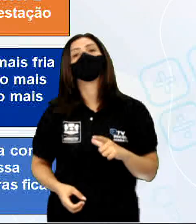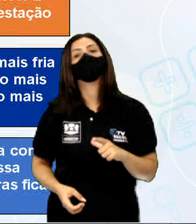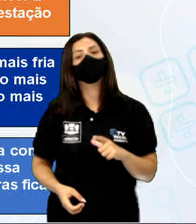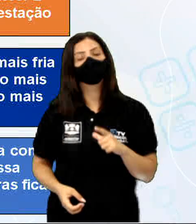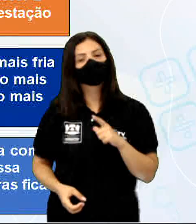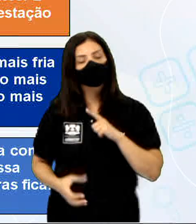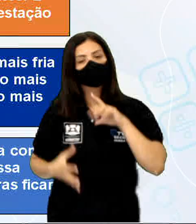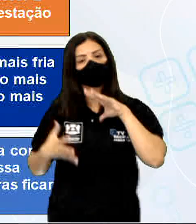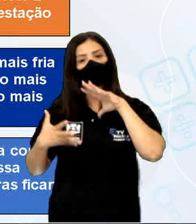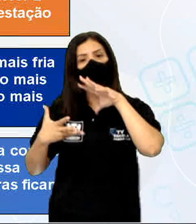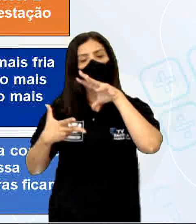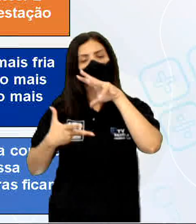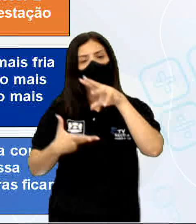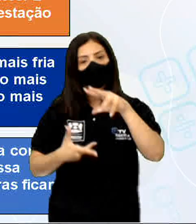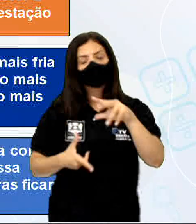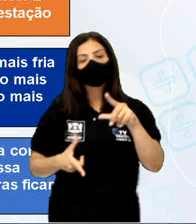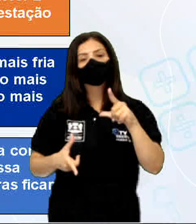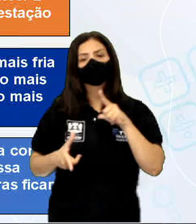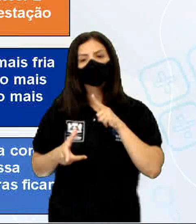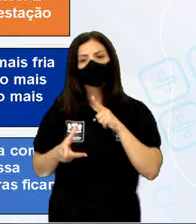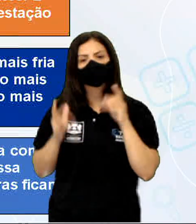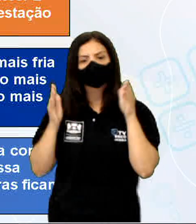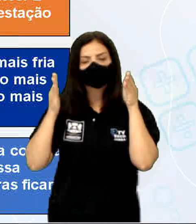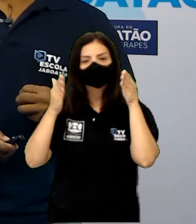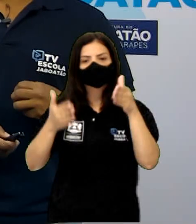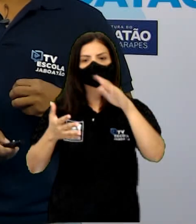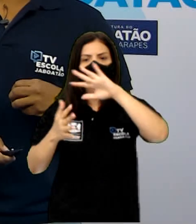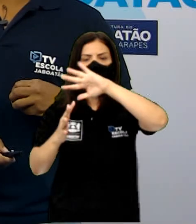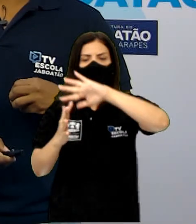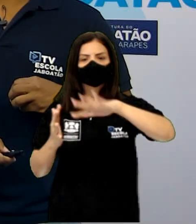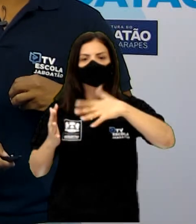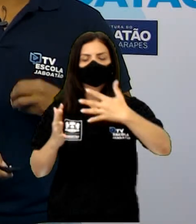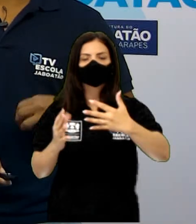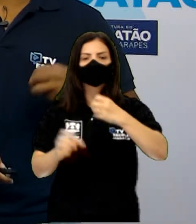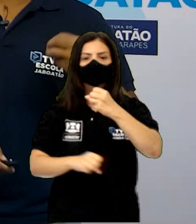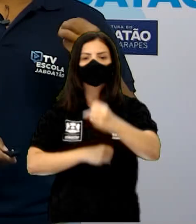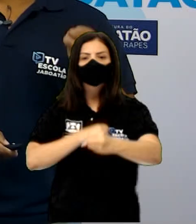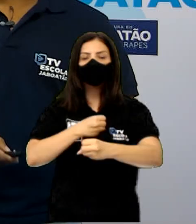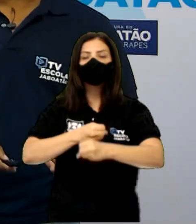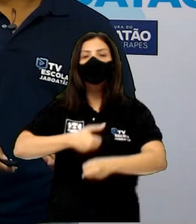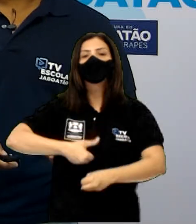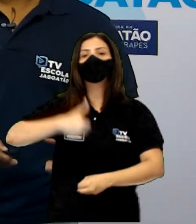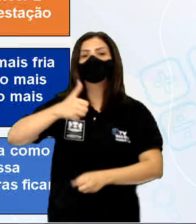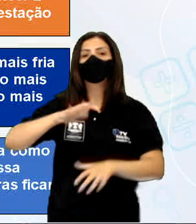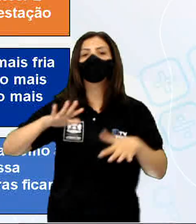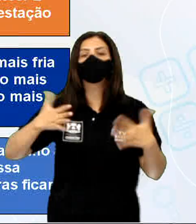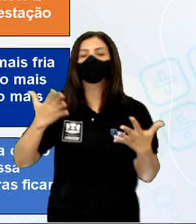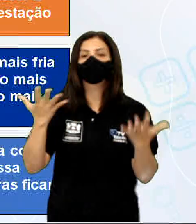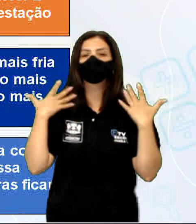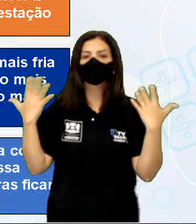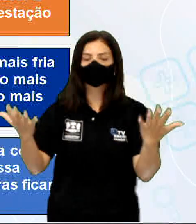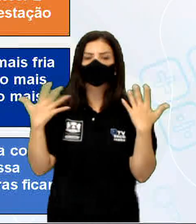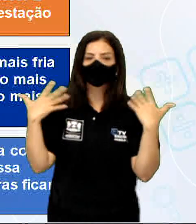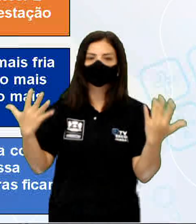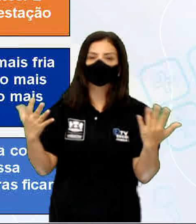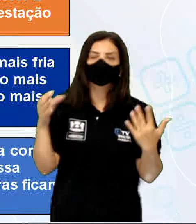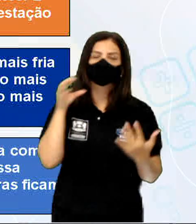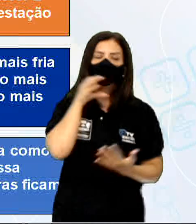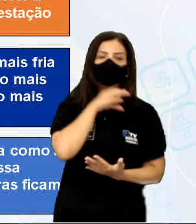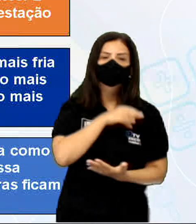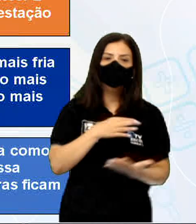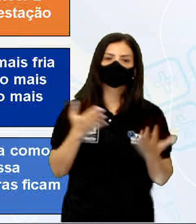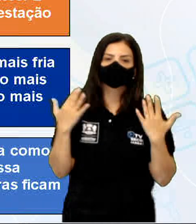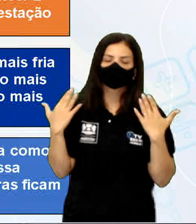a questão das estações do ano. A primeira estação que eu destaco é o verão, que é uma estação mais quente